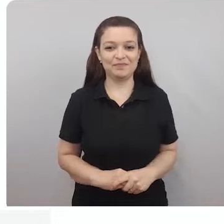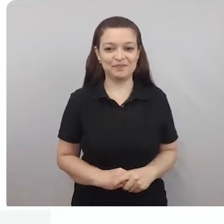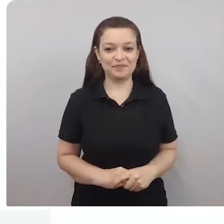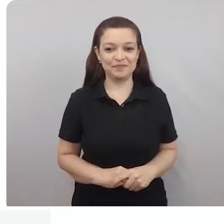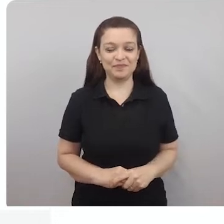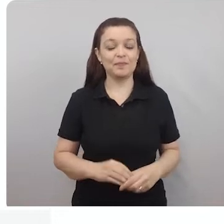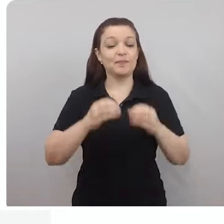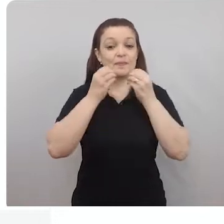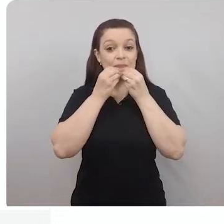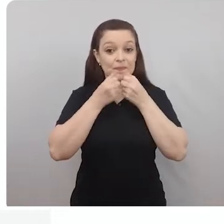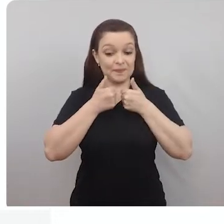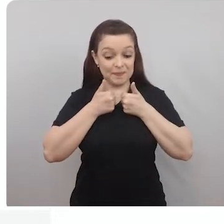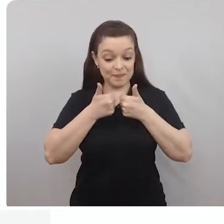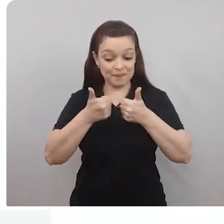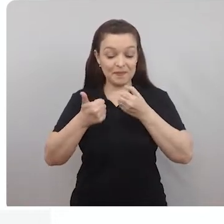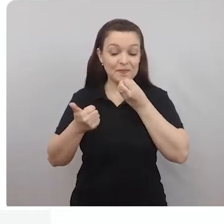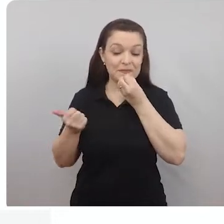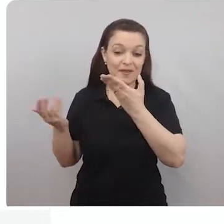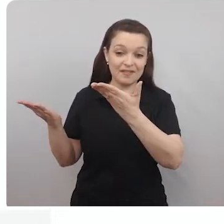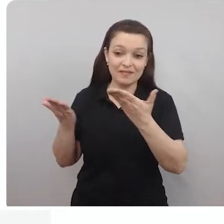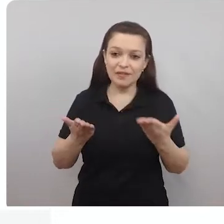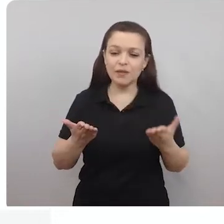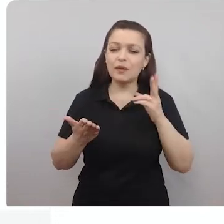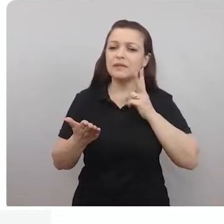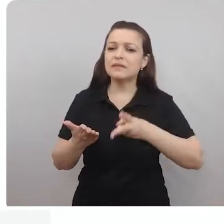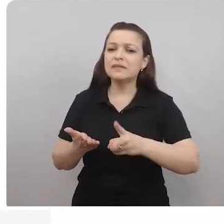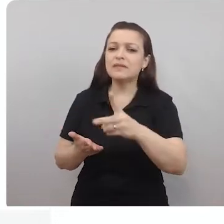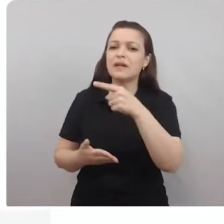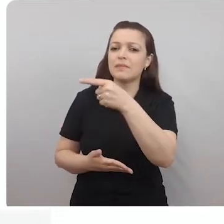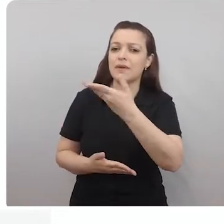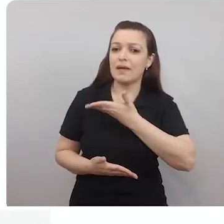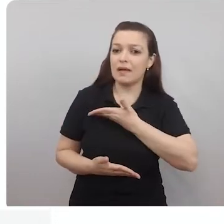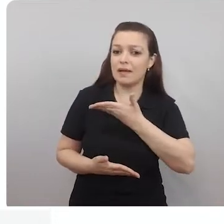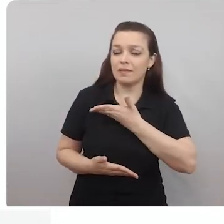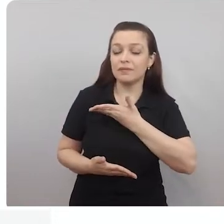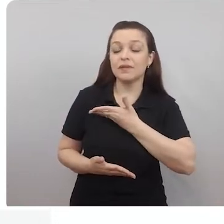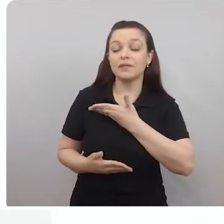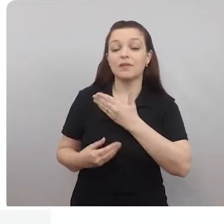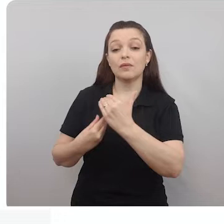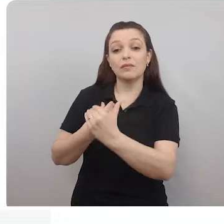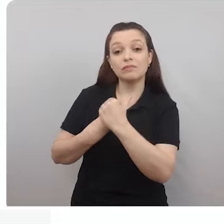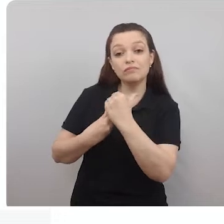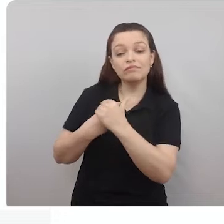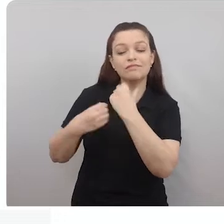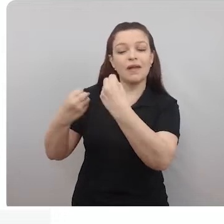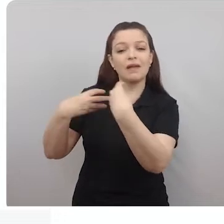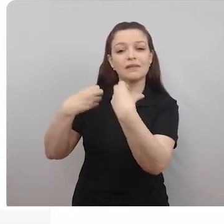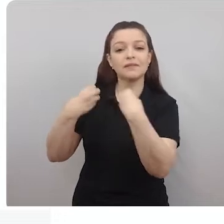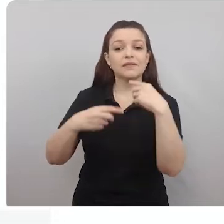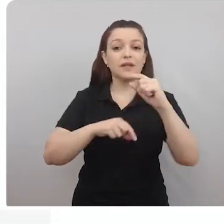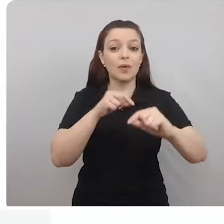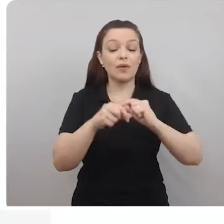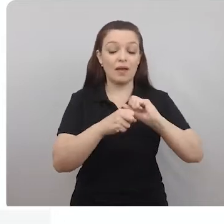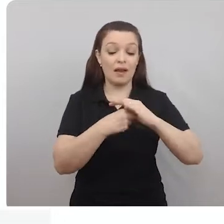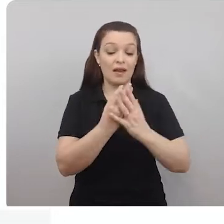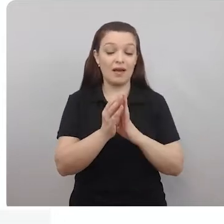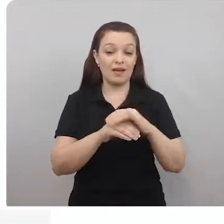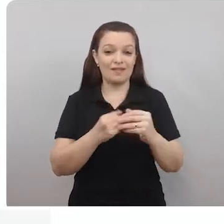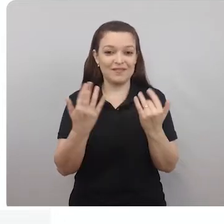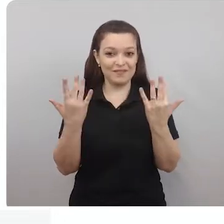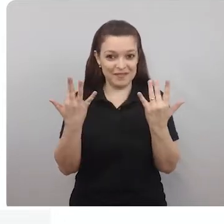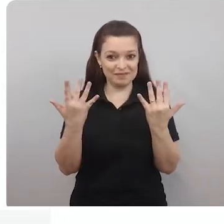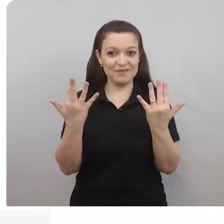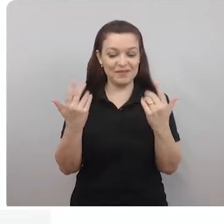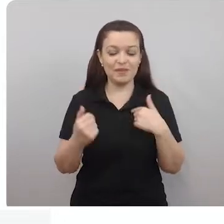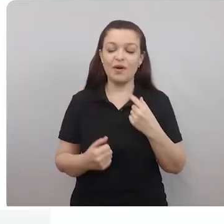E eles sempre nos lembram de um hábito importante de higiene, que é a lavagem das mãos. Vamos ver um vídeo